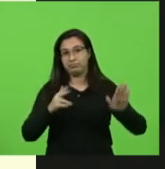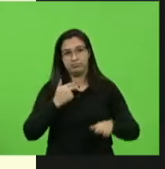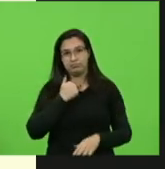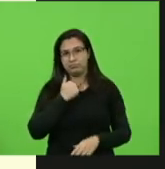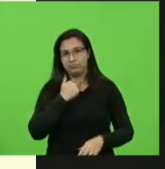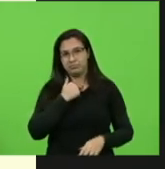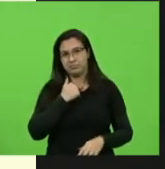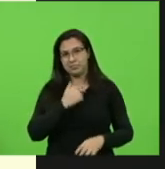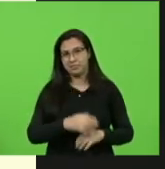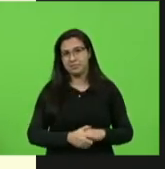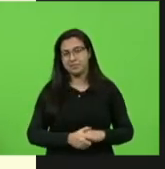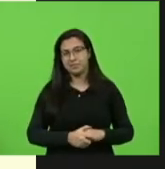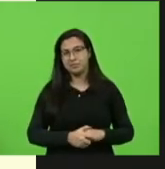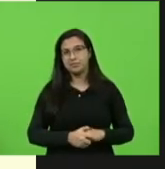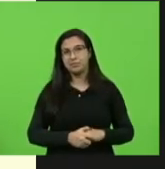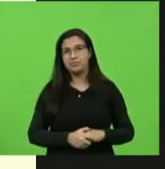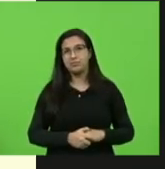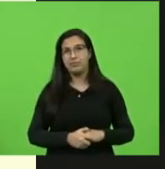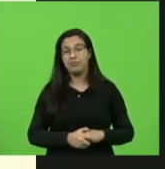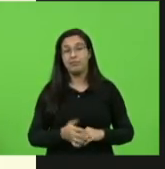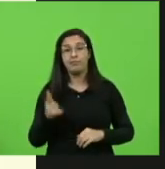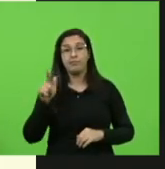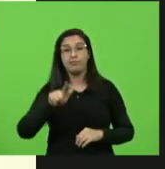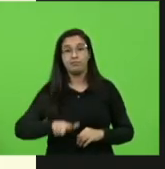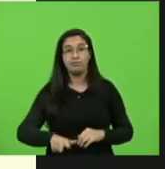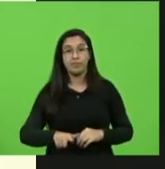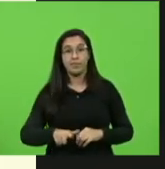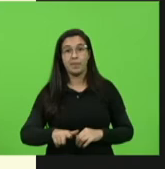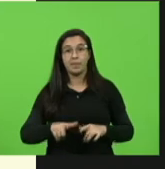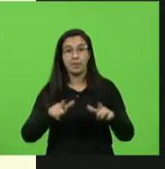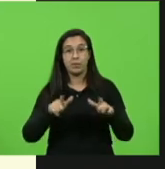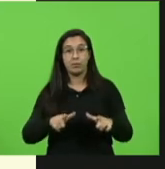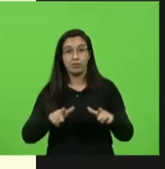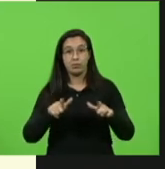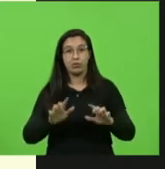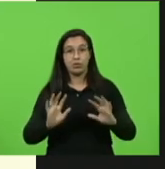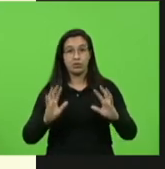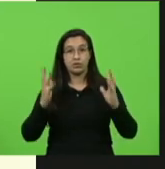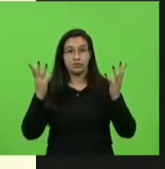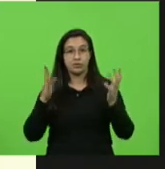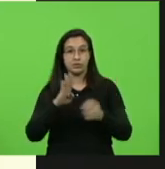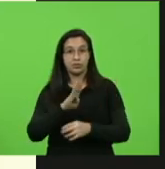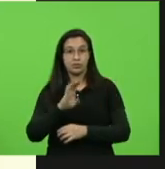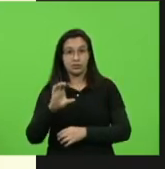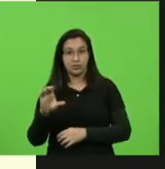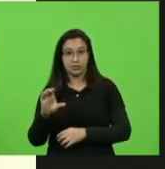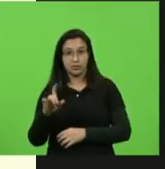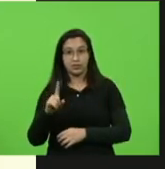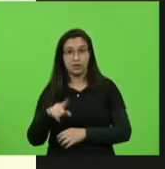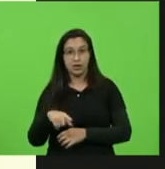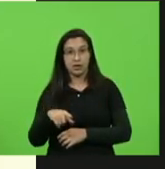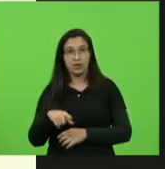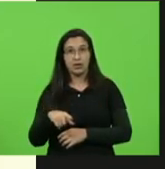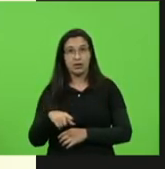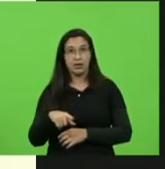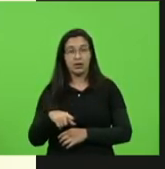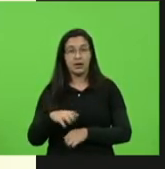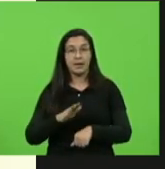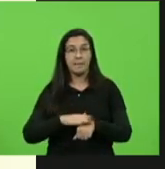Mas, fundamentalmente, o Centro de Eventos de Balneário Camboriú é o maior